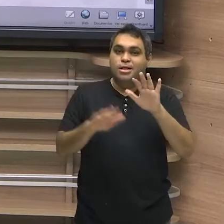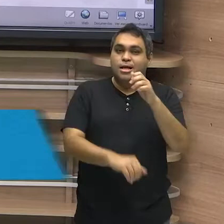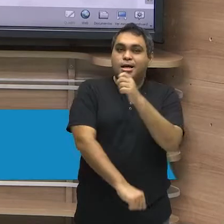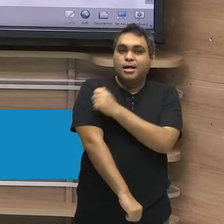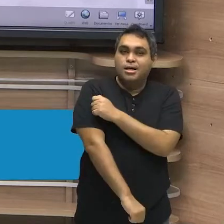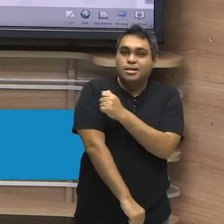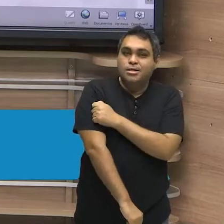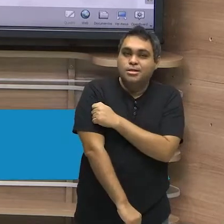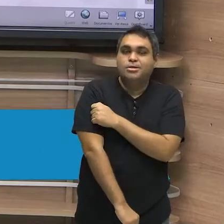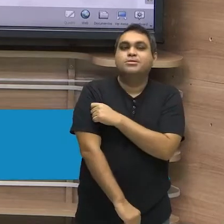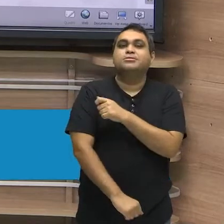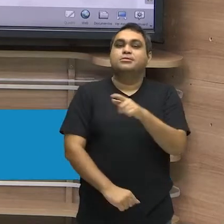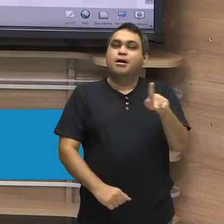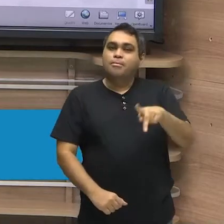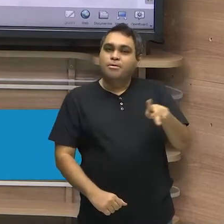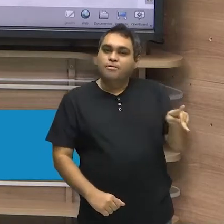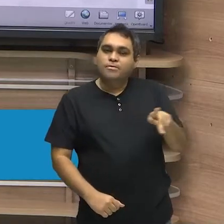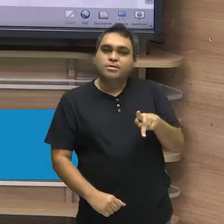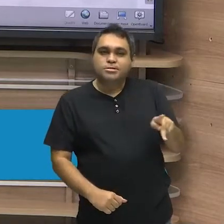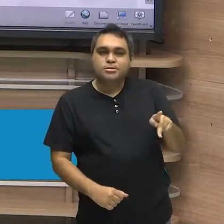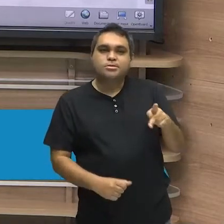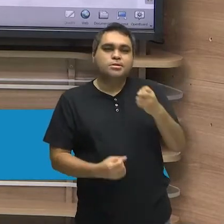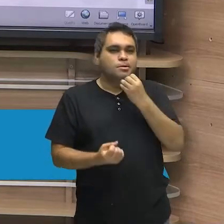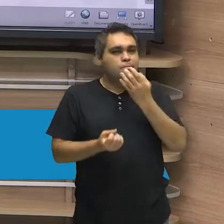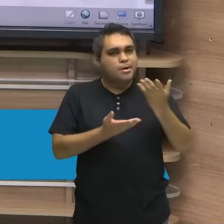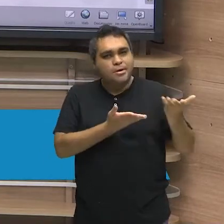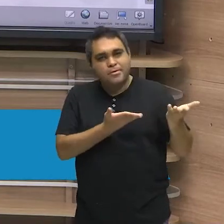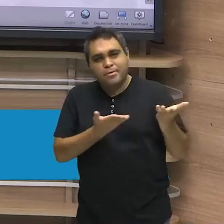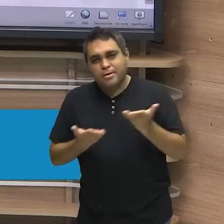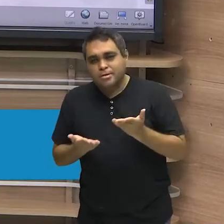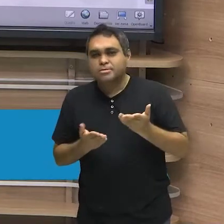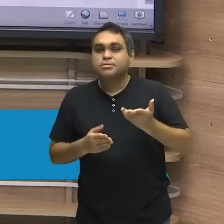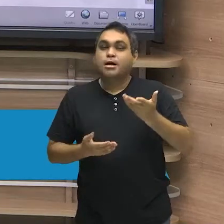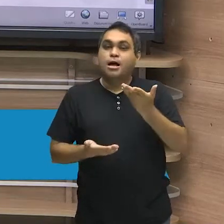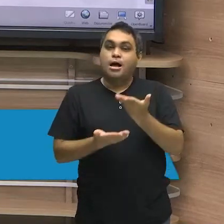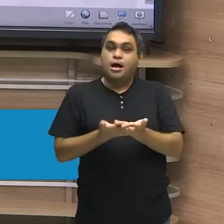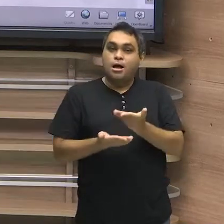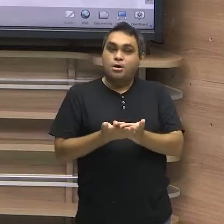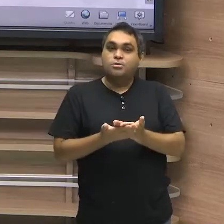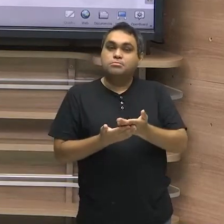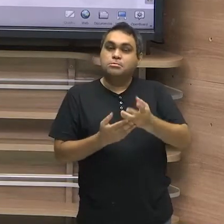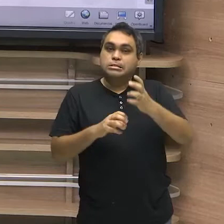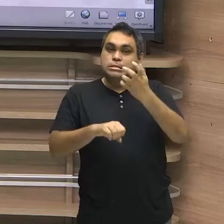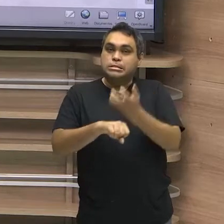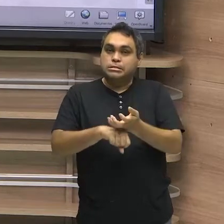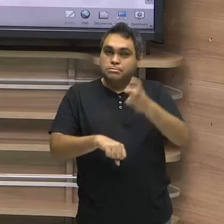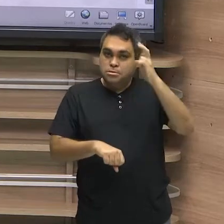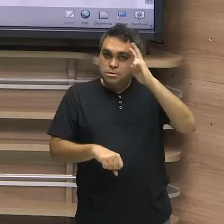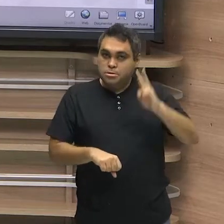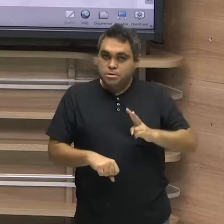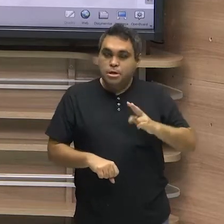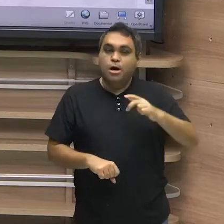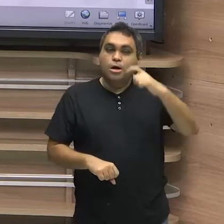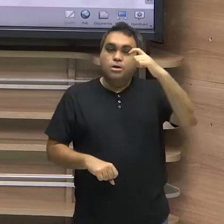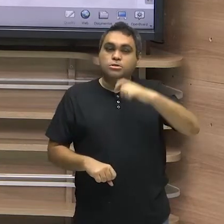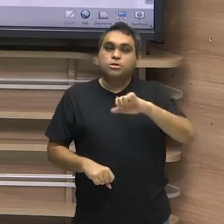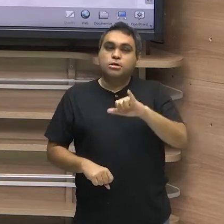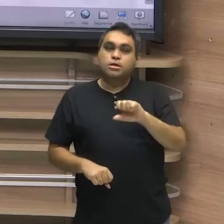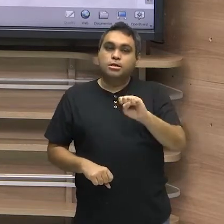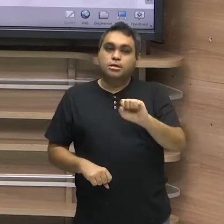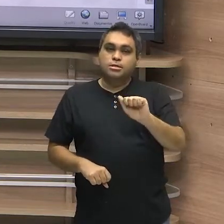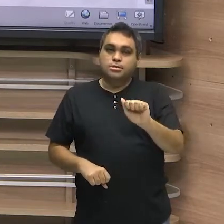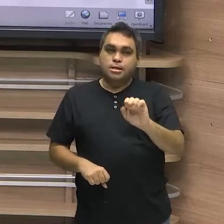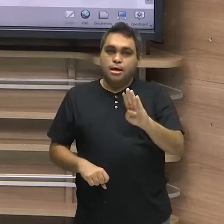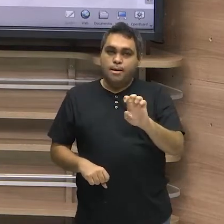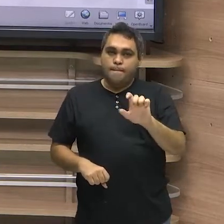alunos! Olá, colegas professores! Sejam bem-vindos a mais uma aula de História. Eu sou a professora Isabel Saraiva e hoje nós vamos